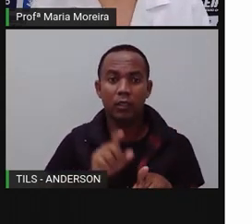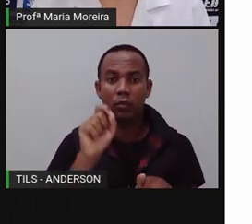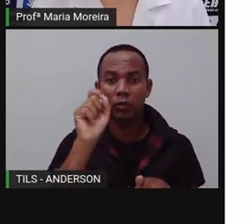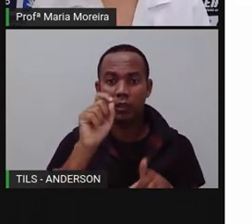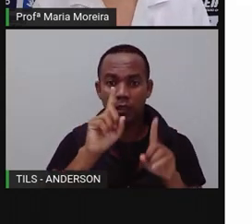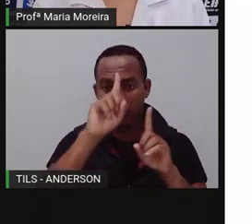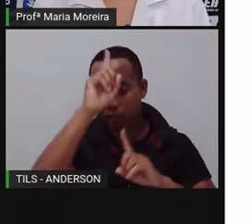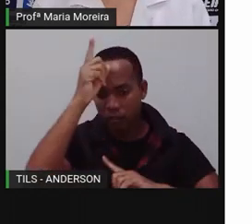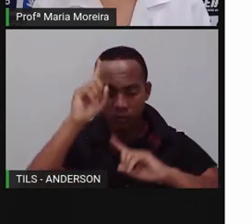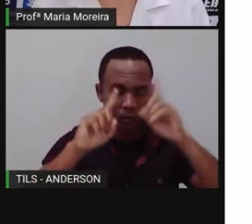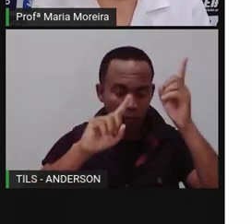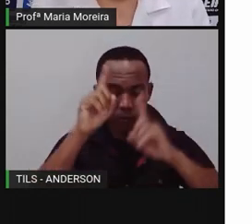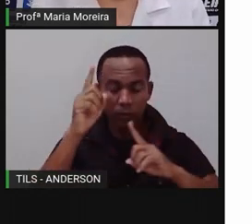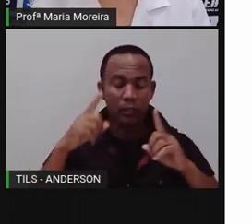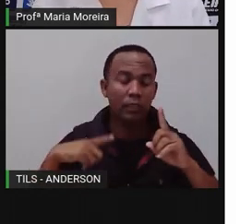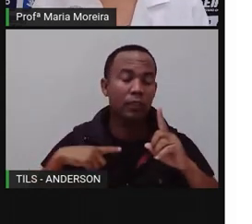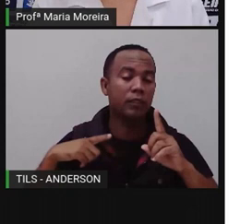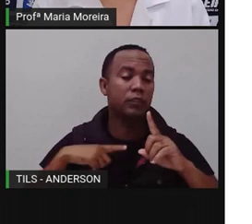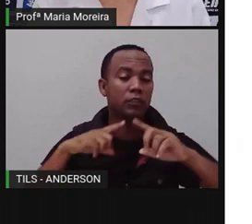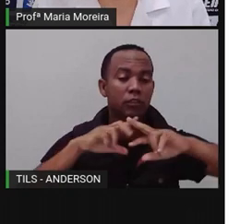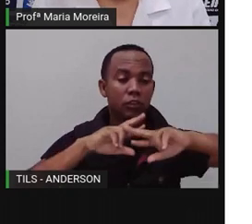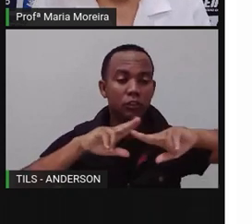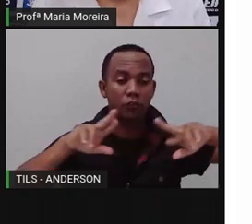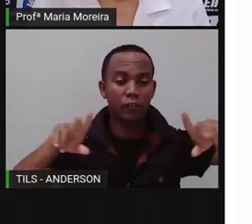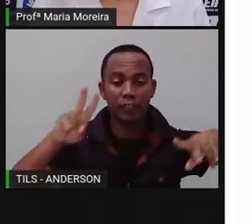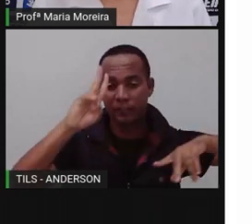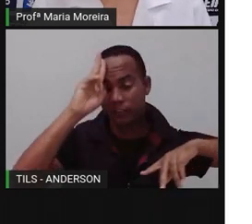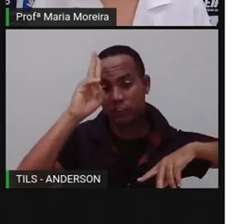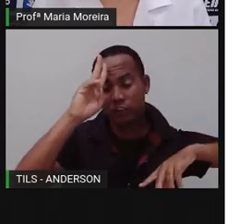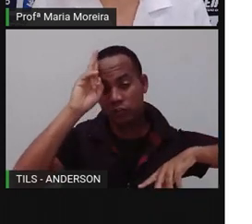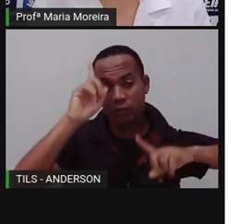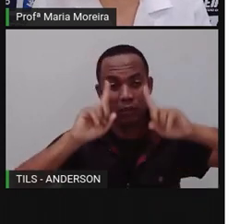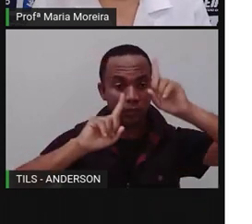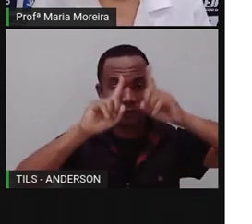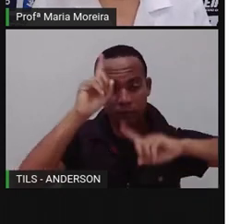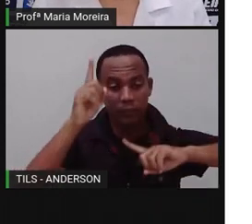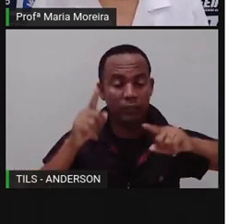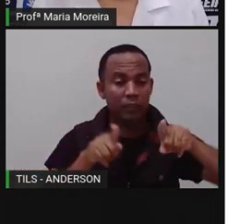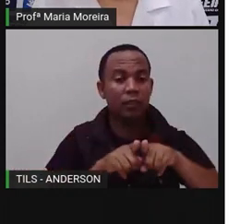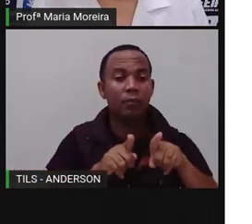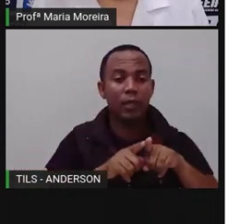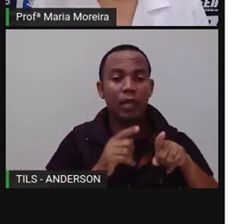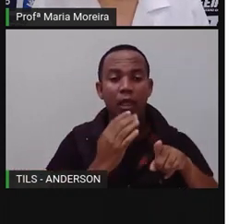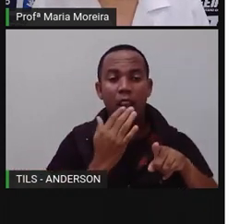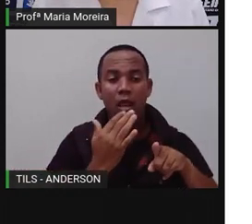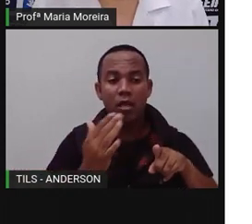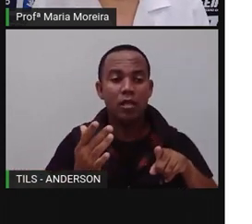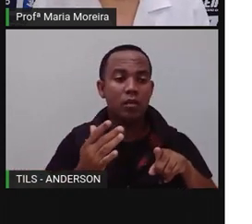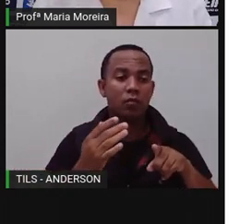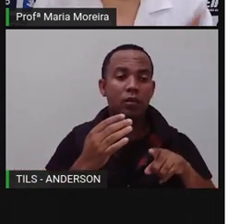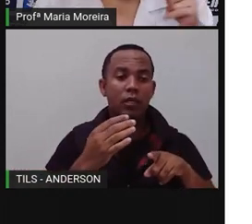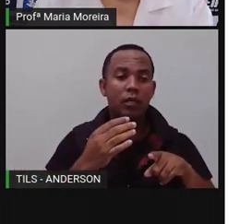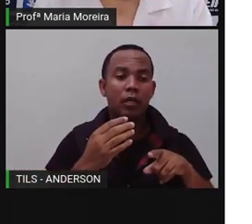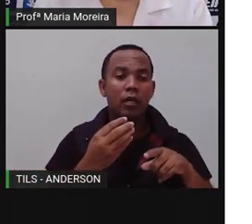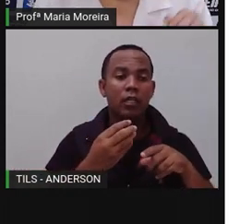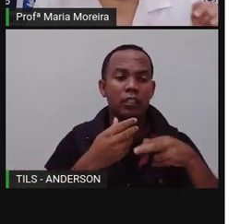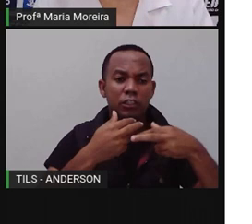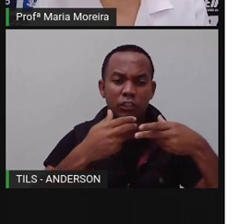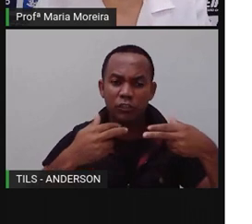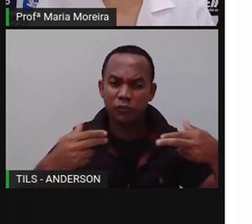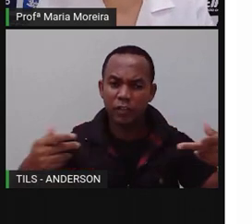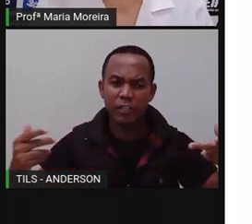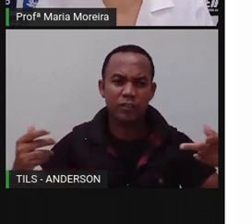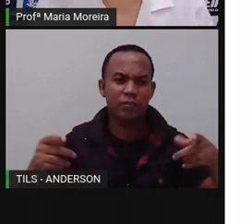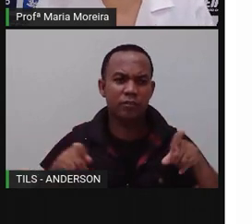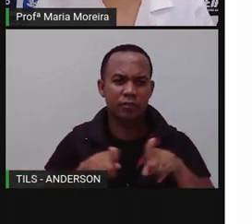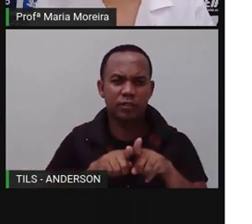o continente africano possui mitologia, possui folclore, a língua falada, escrita, né? São vários idiomas que, inclusive, a gente também vai